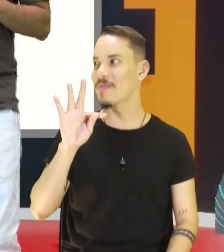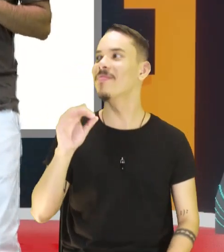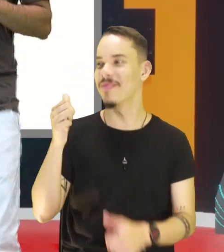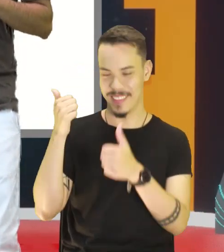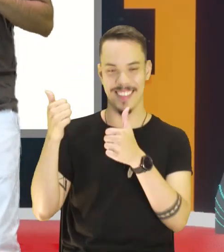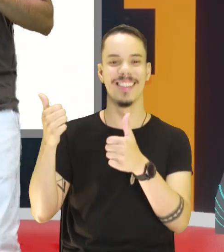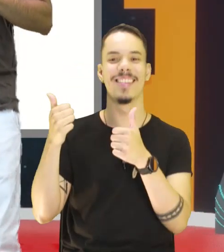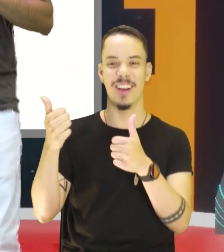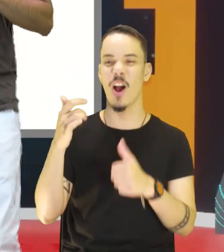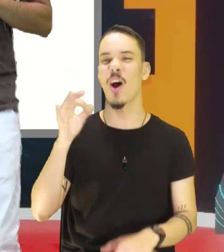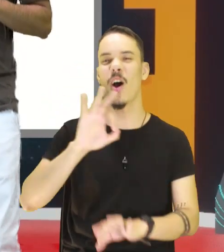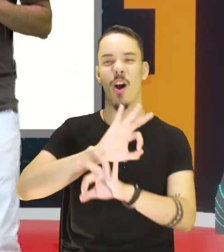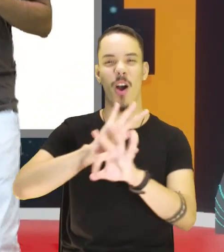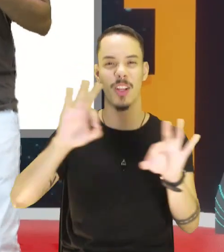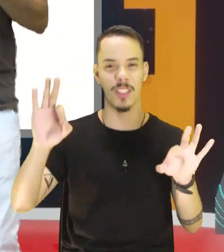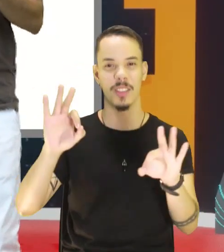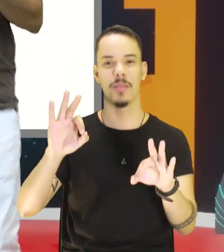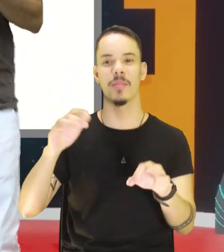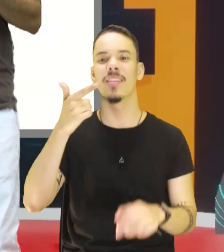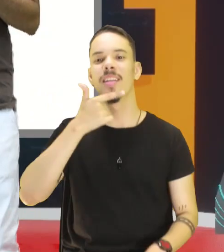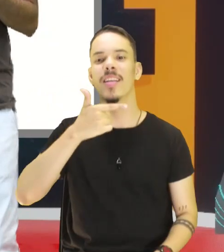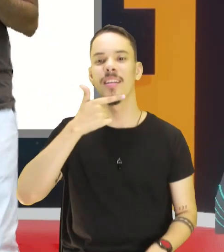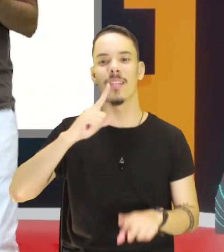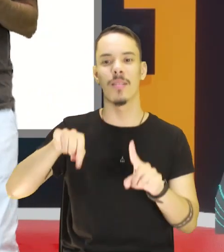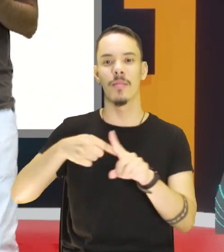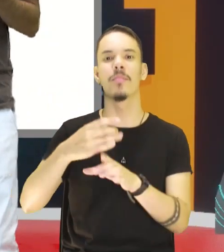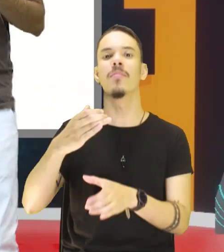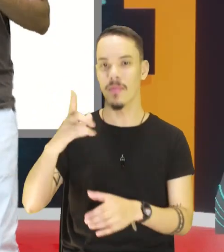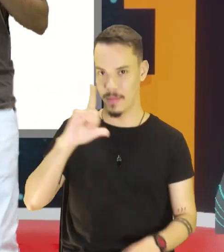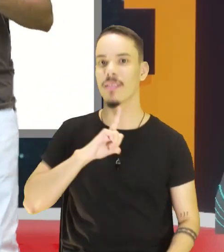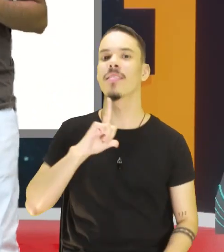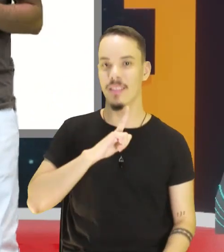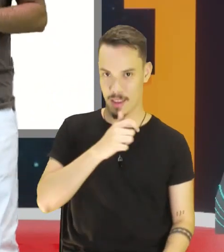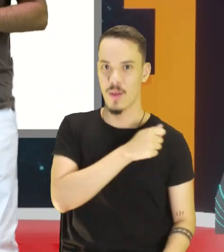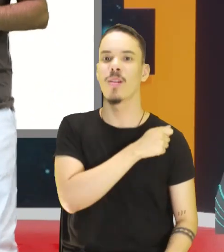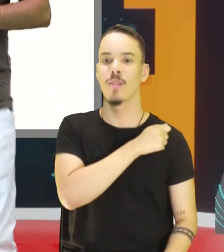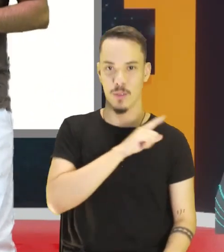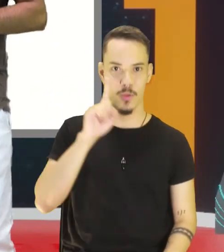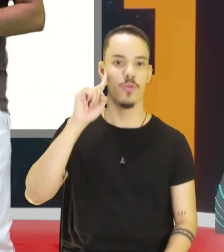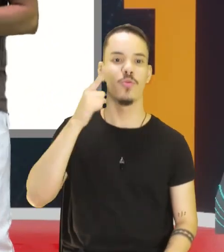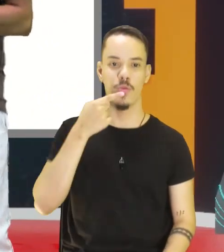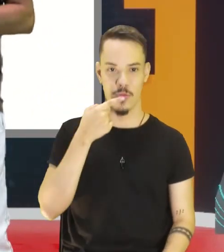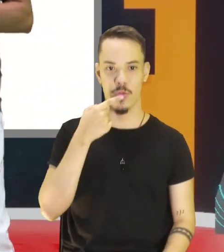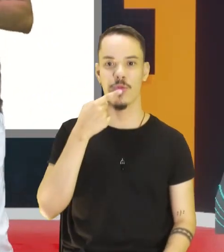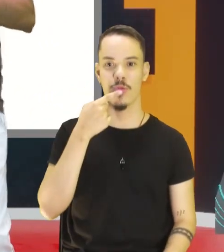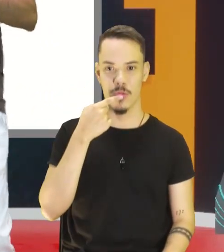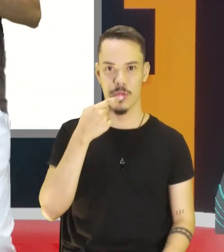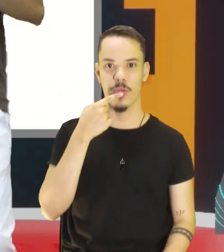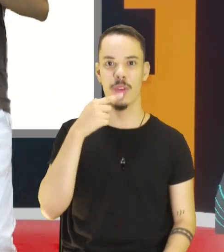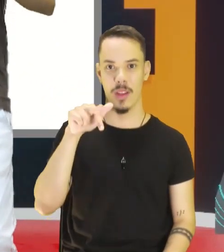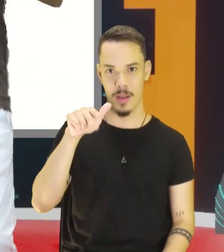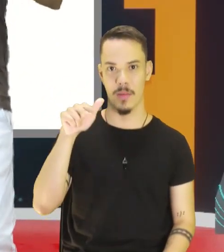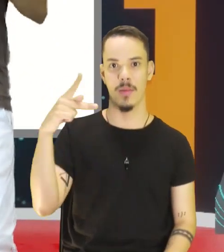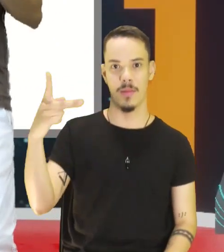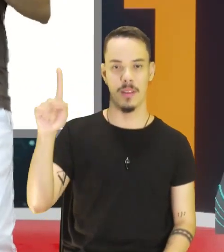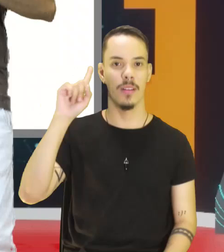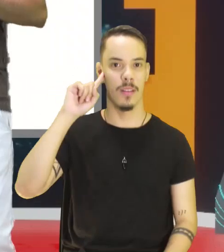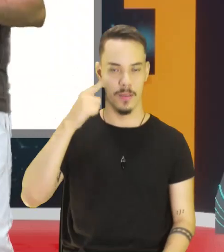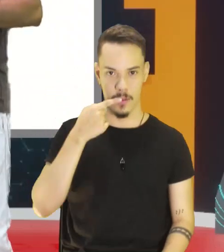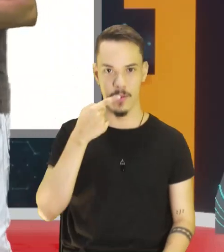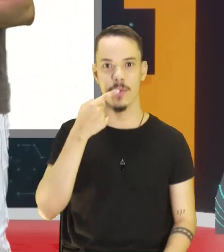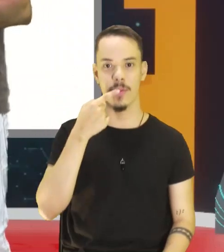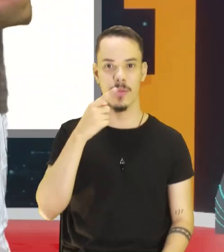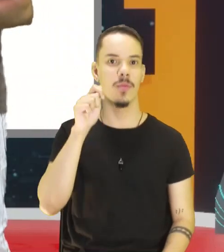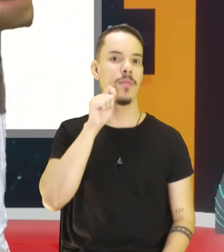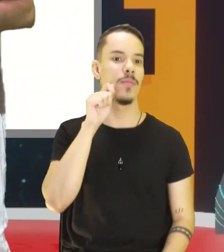e requeijão, muito bom. Tem até um aluno lá surdo, né, Vitor? O Vitor conversou bastante com o irmão dele. O irmão dela. E aí, nós fomos